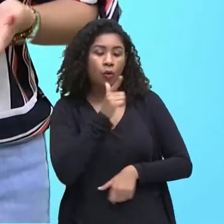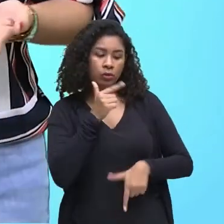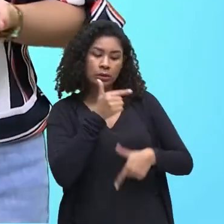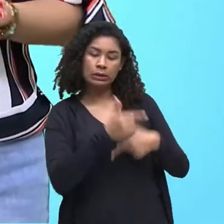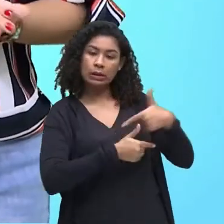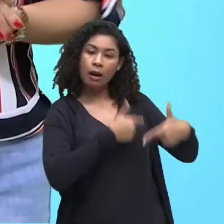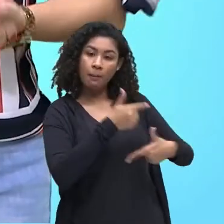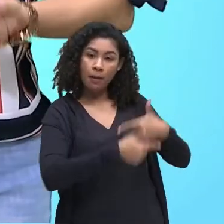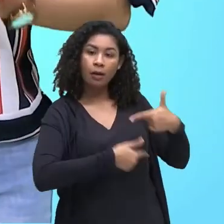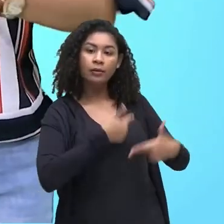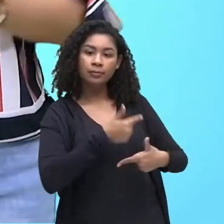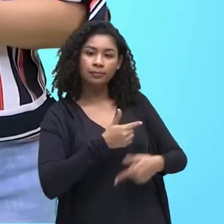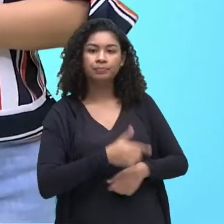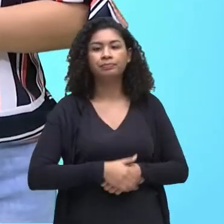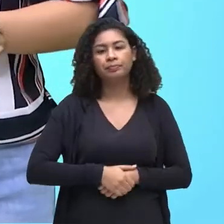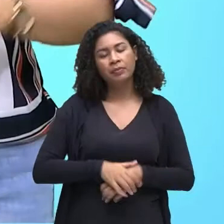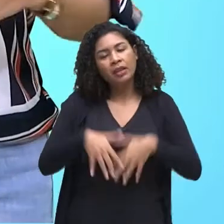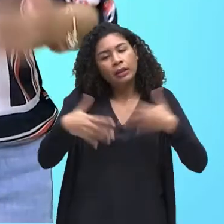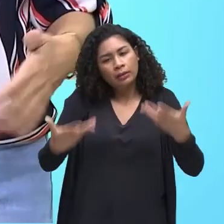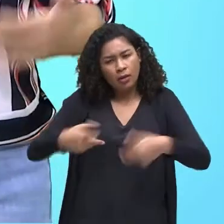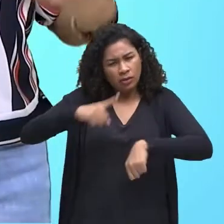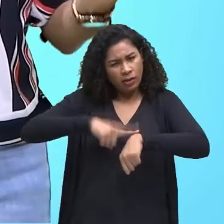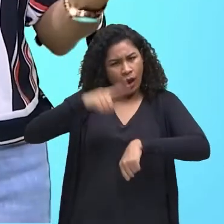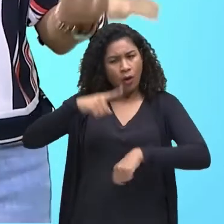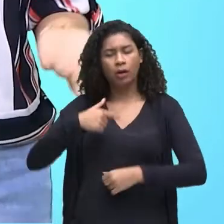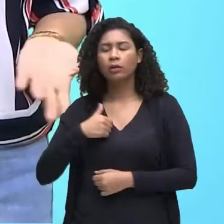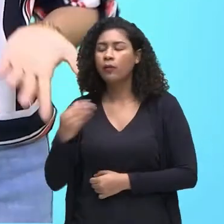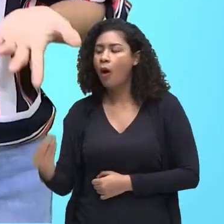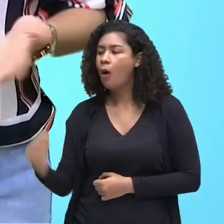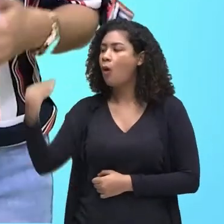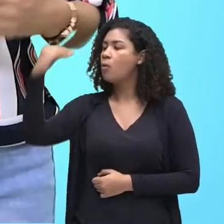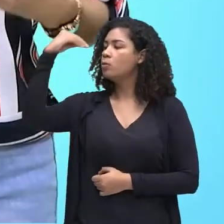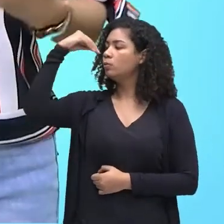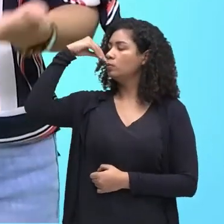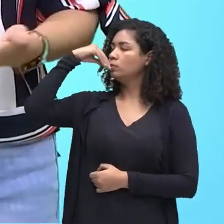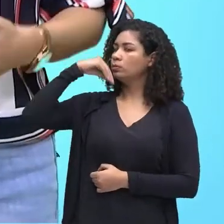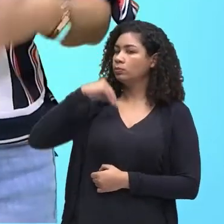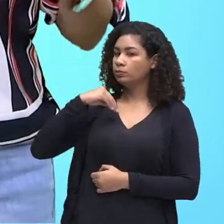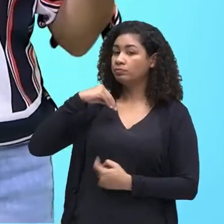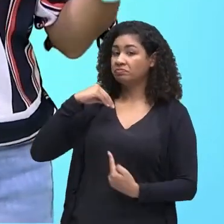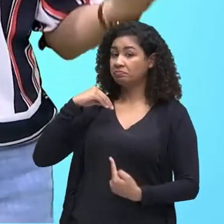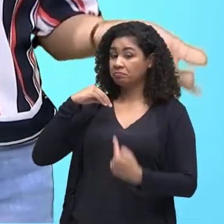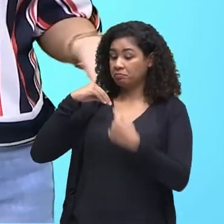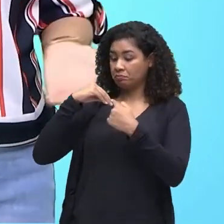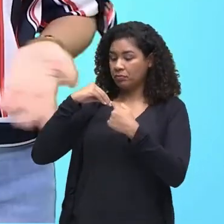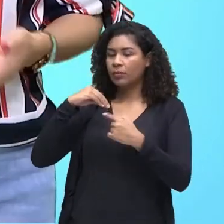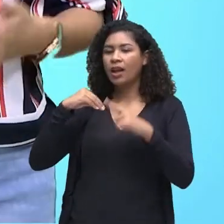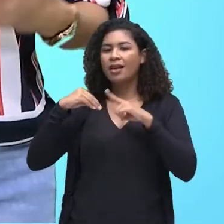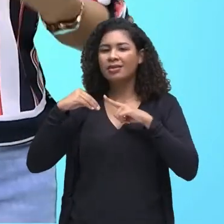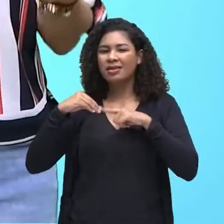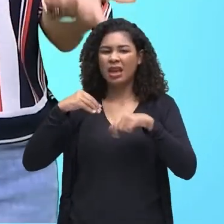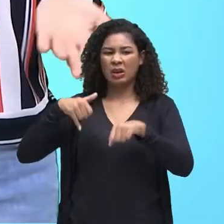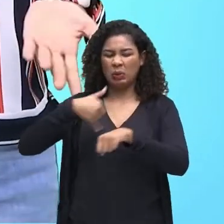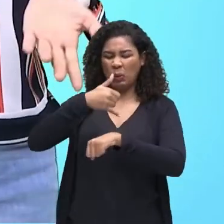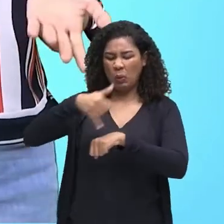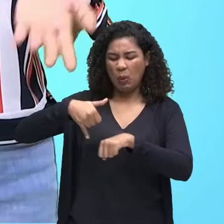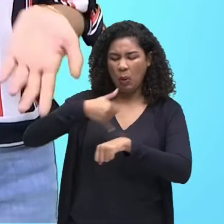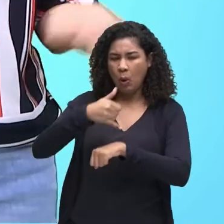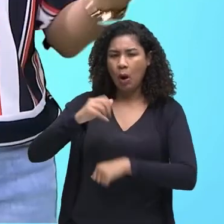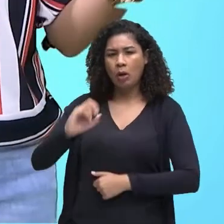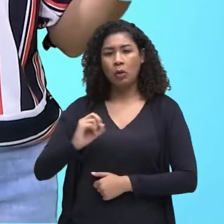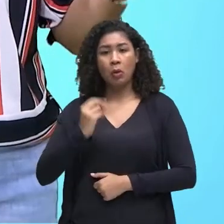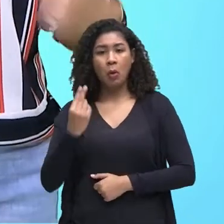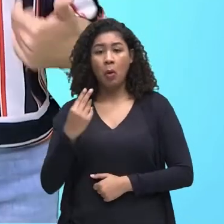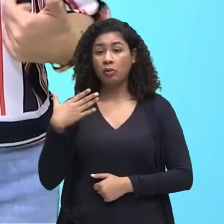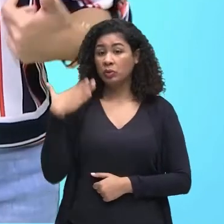funções. Então, quando nós nos alimentamos, se o nosso alimento for rico em gorduras, em doces, o que acontece é que